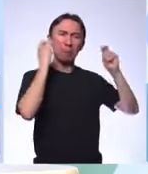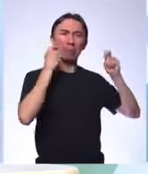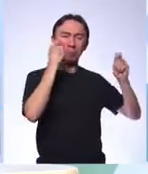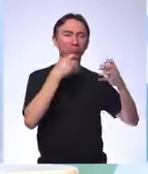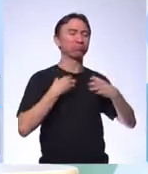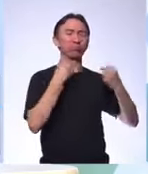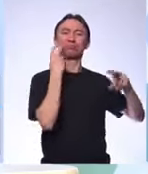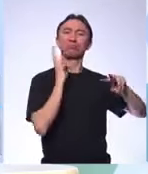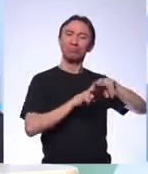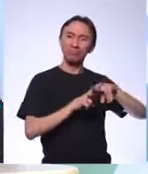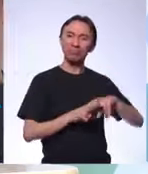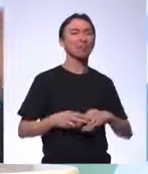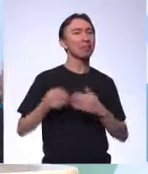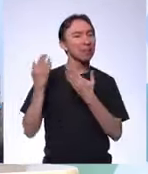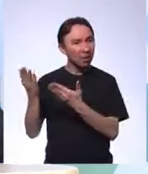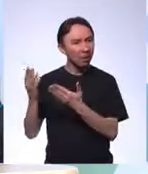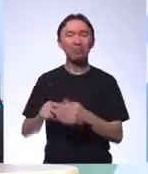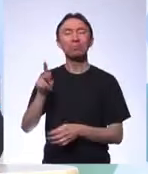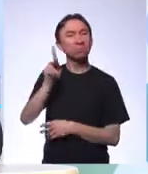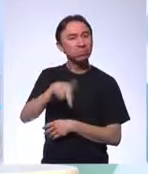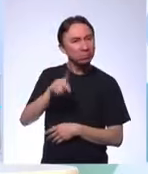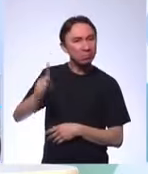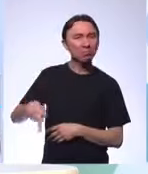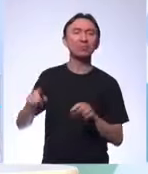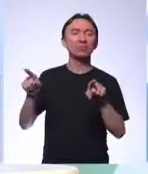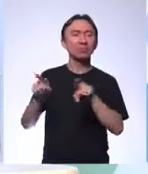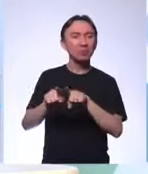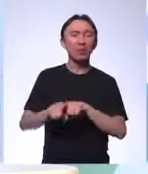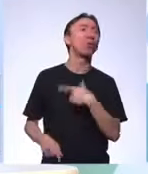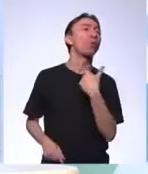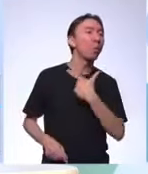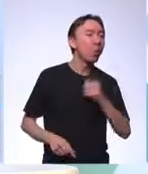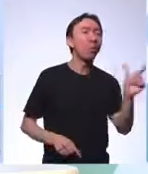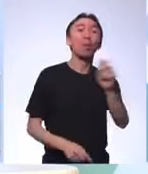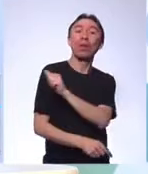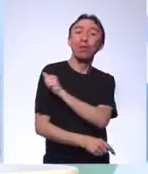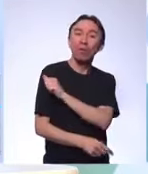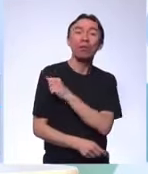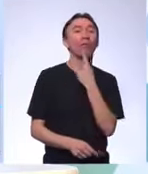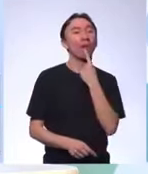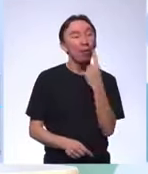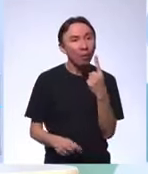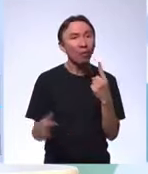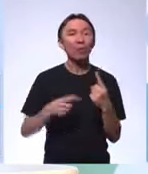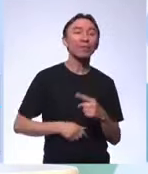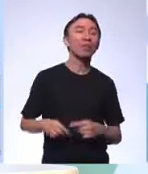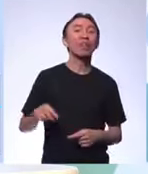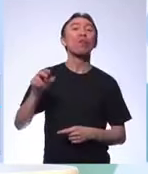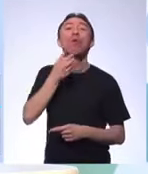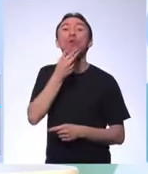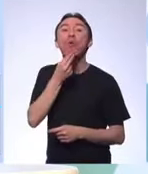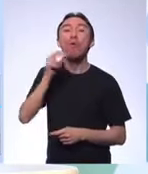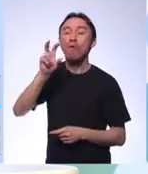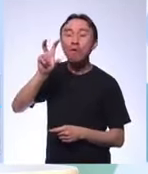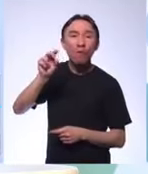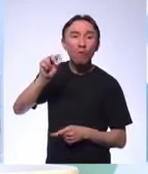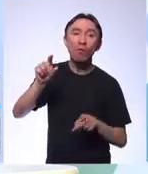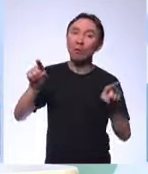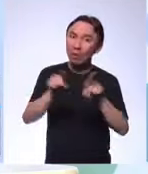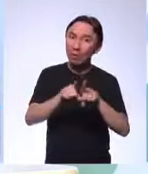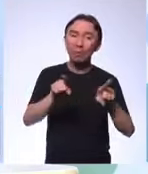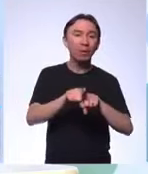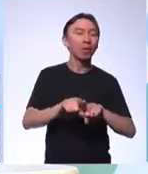também foi preso político no regime, e outra aluna coloca que o avô dela também foi preso político. Então, é